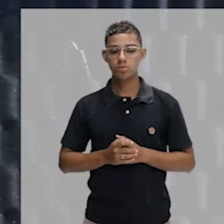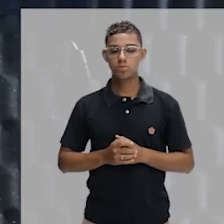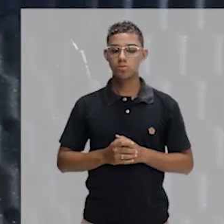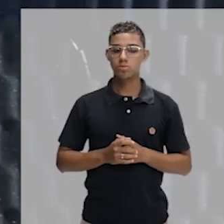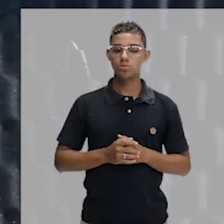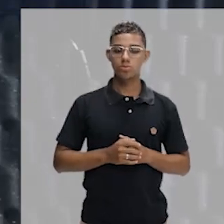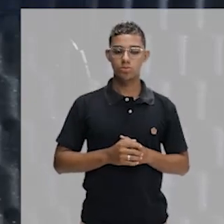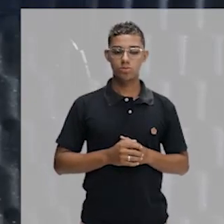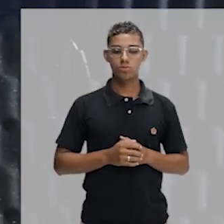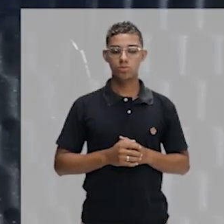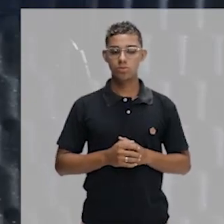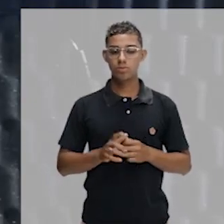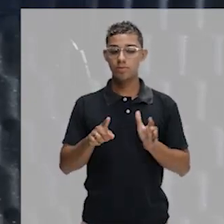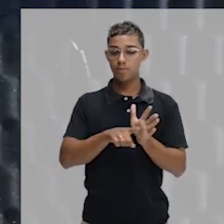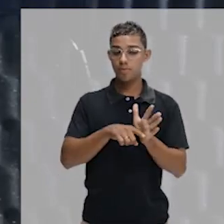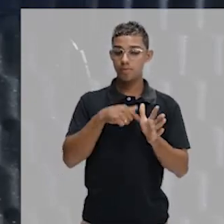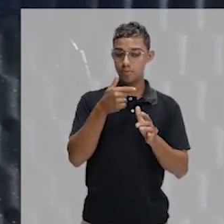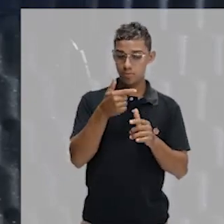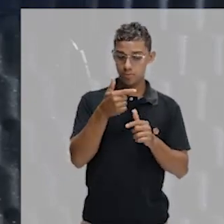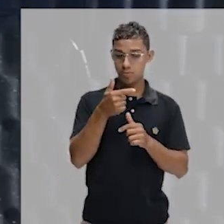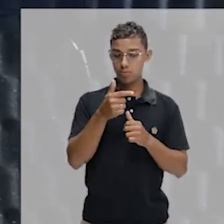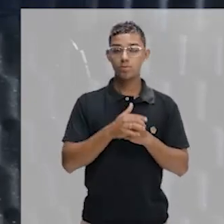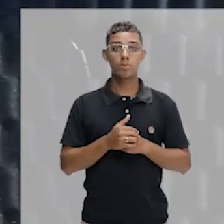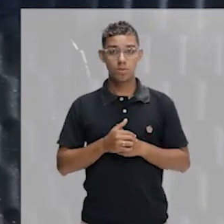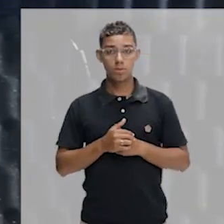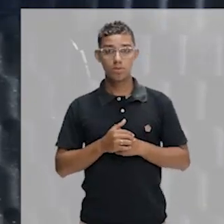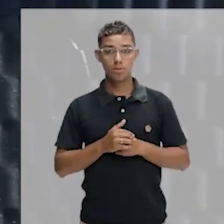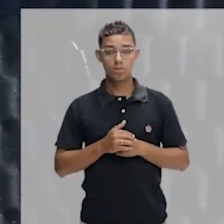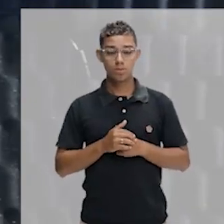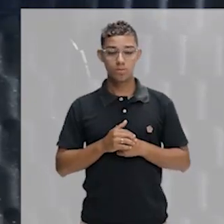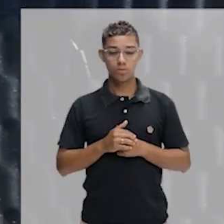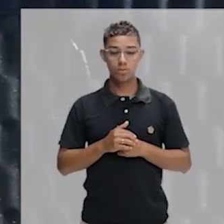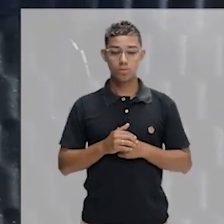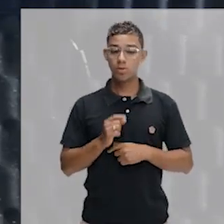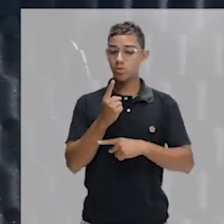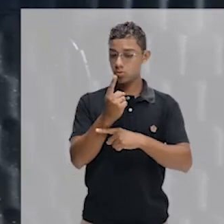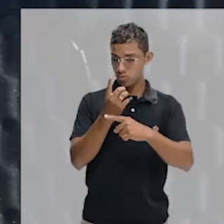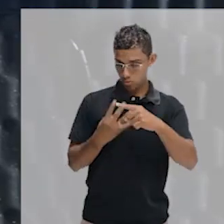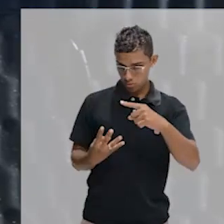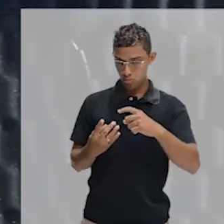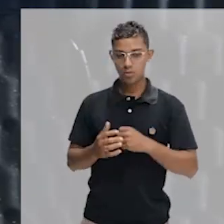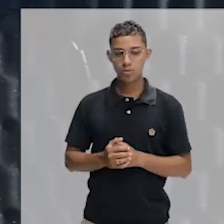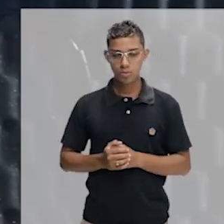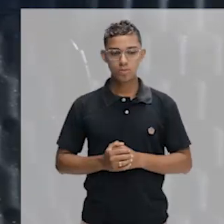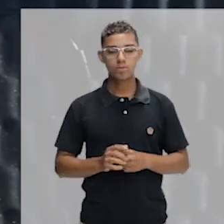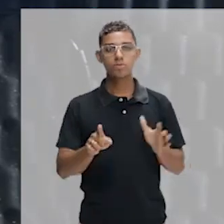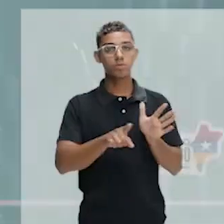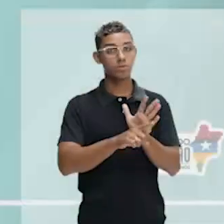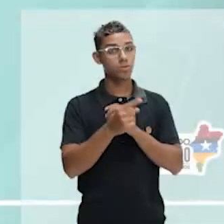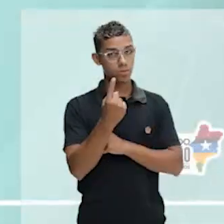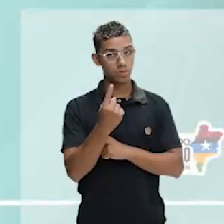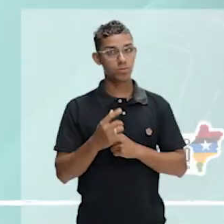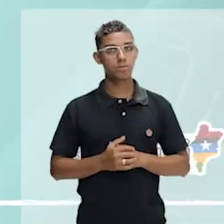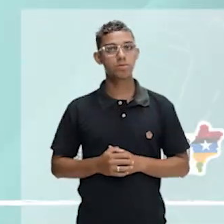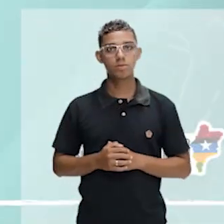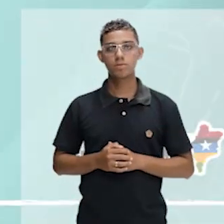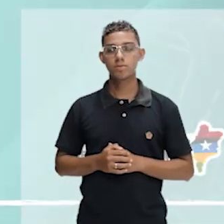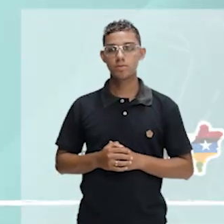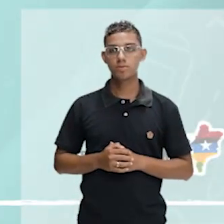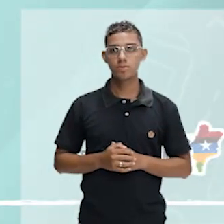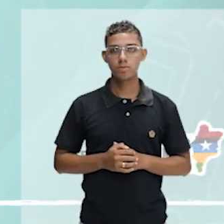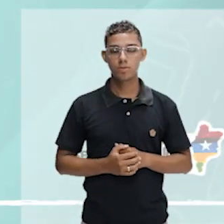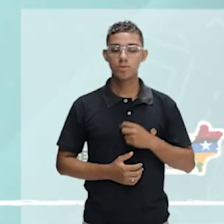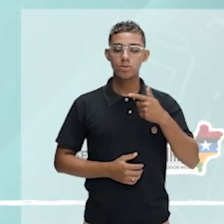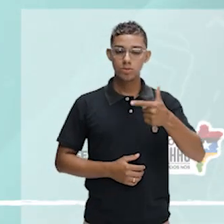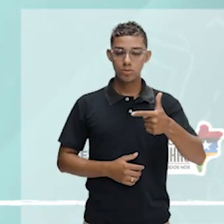expoente inverte então eu vou ter a fração meio e meio ao quadrado um quarto próximo menos um dois elevado a menos